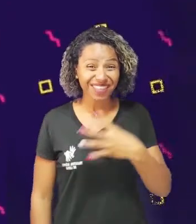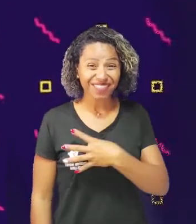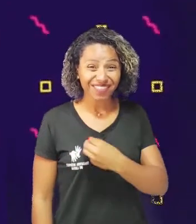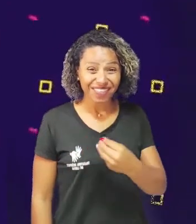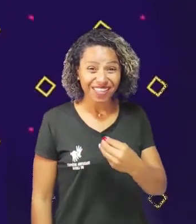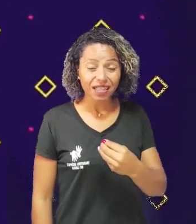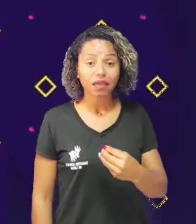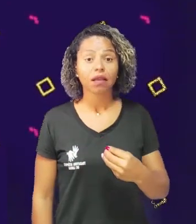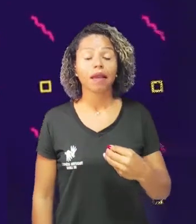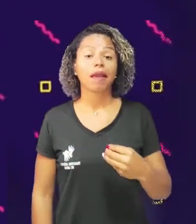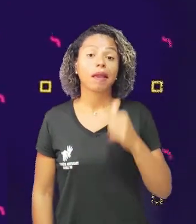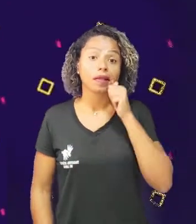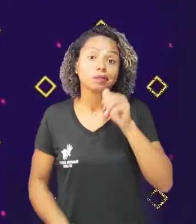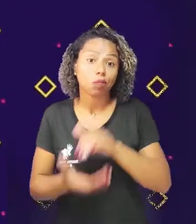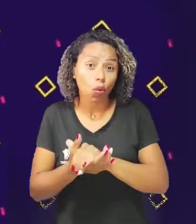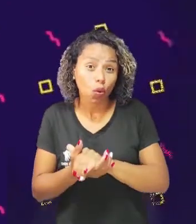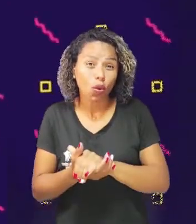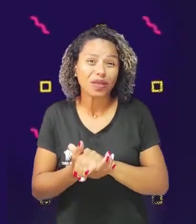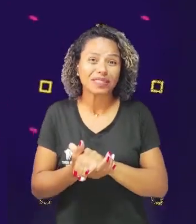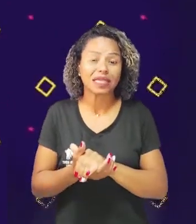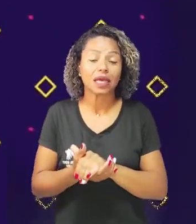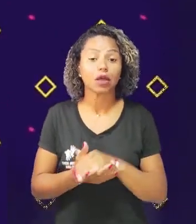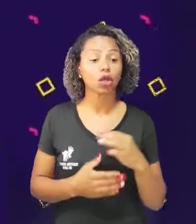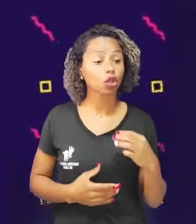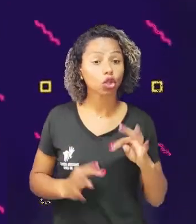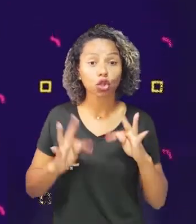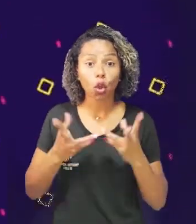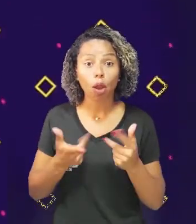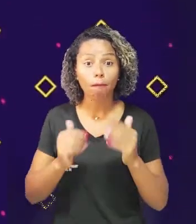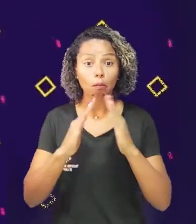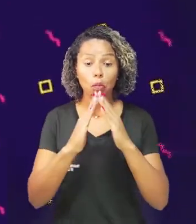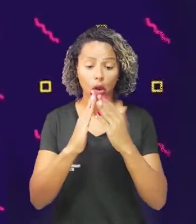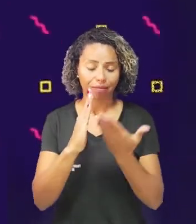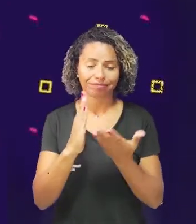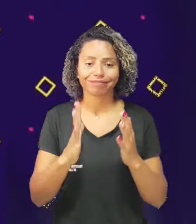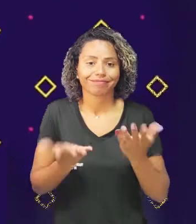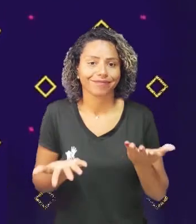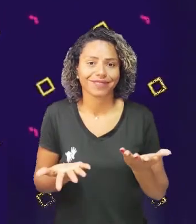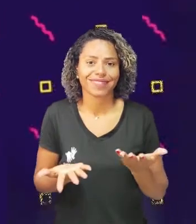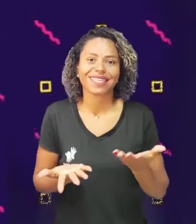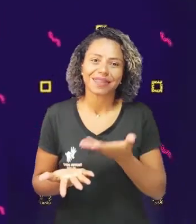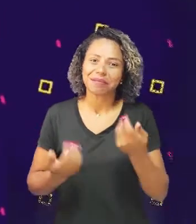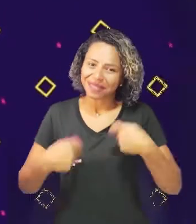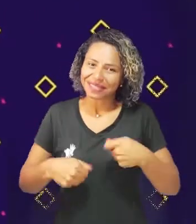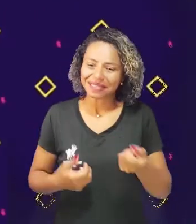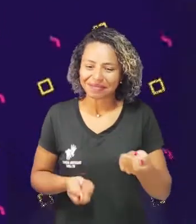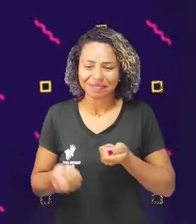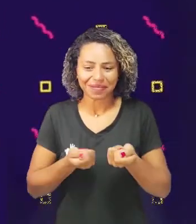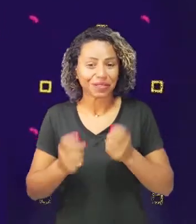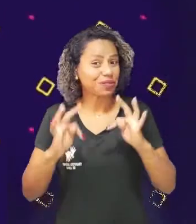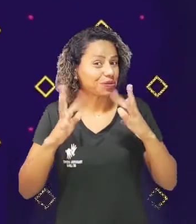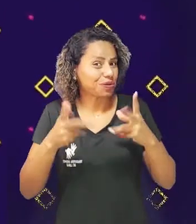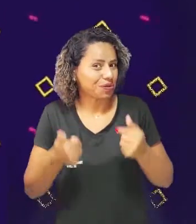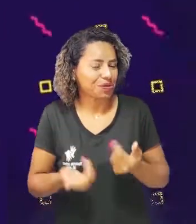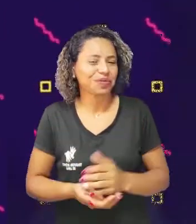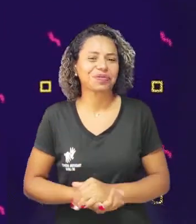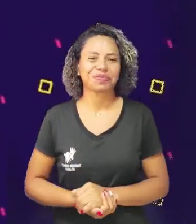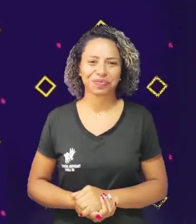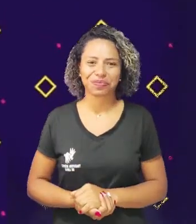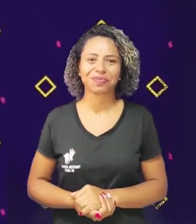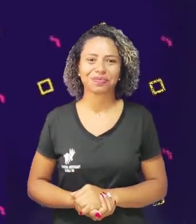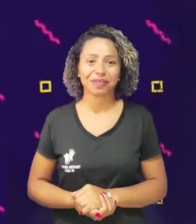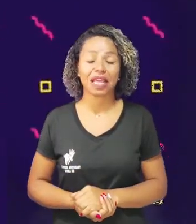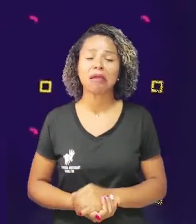minha. Eu tenho 3 filhos e uma esposa. Nós moramos na mesma casa, então qualquer economia é